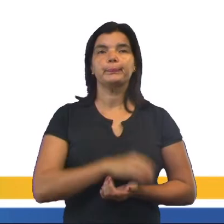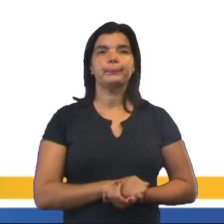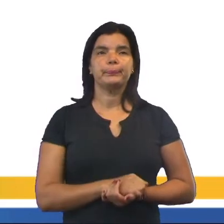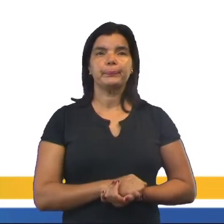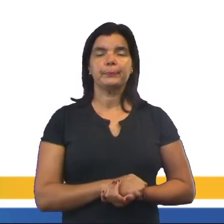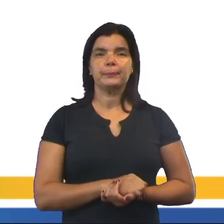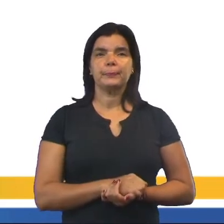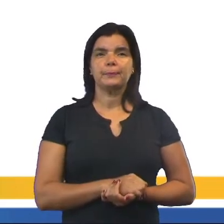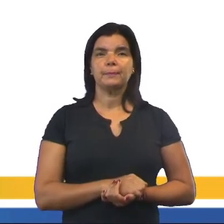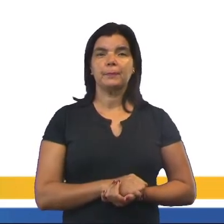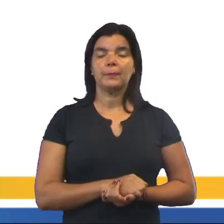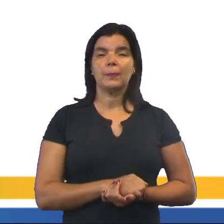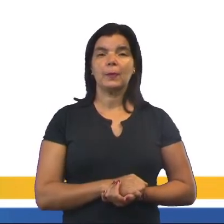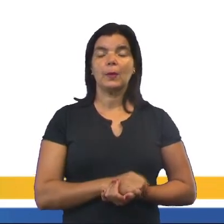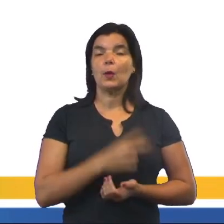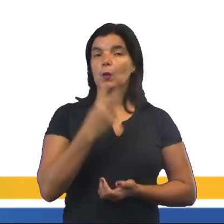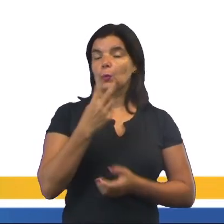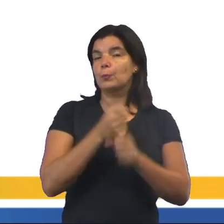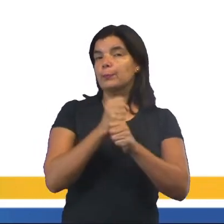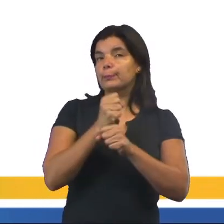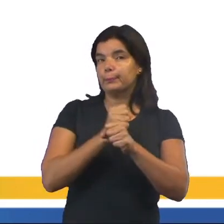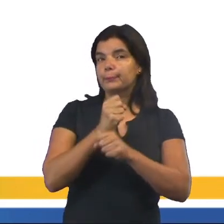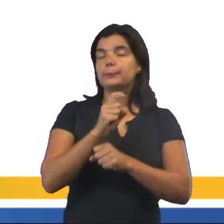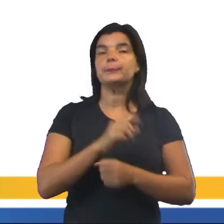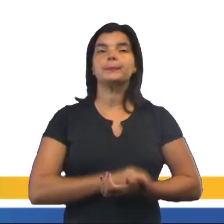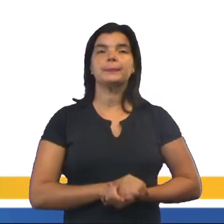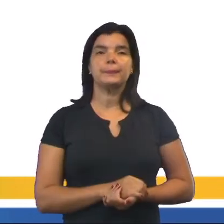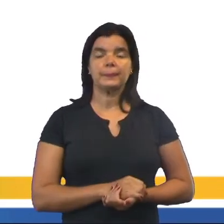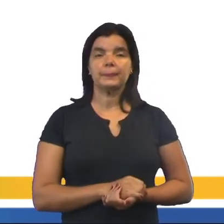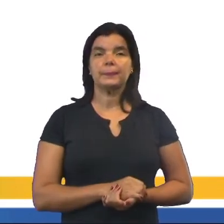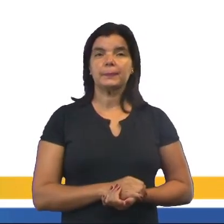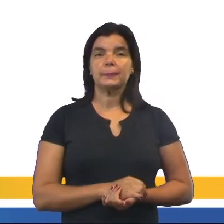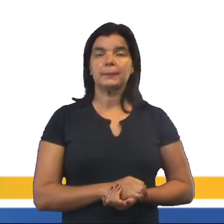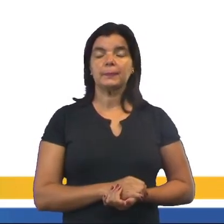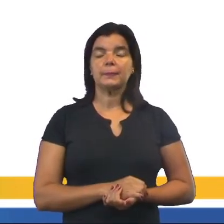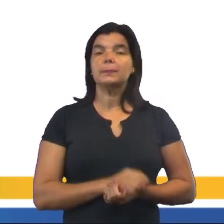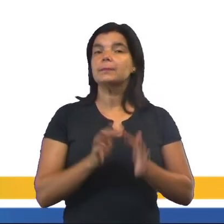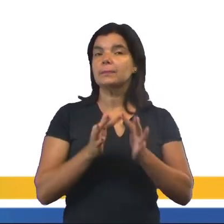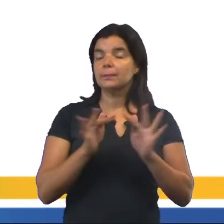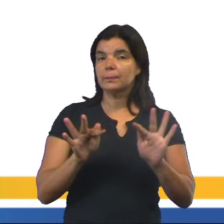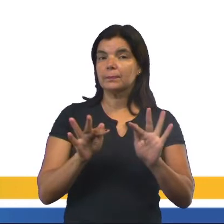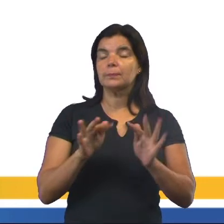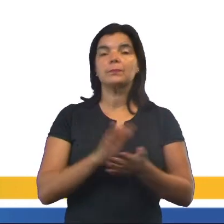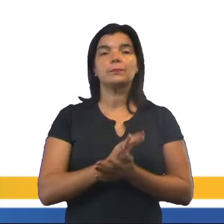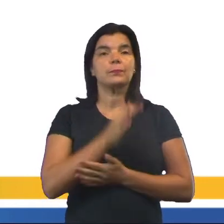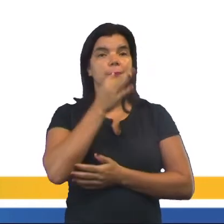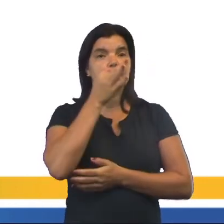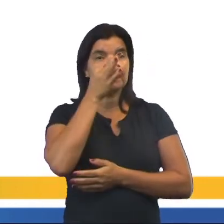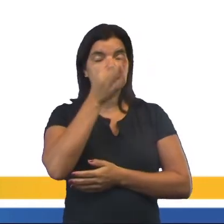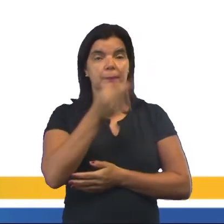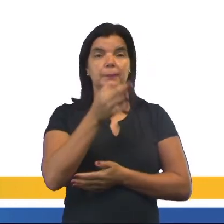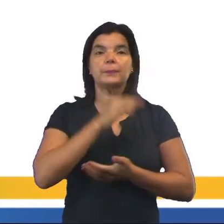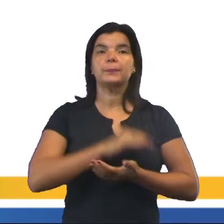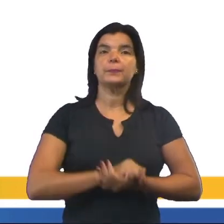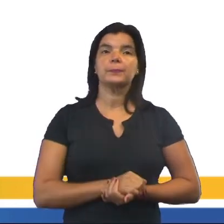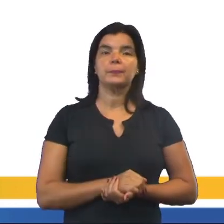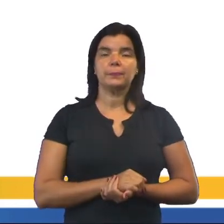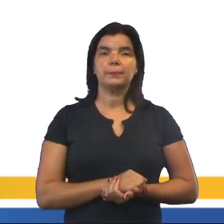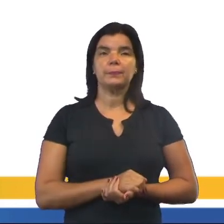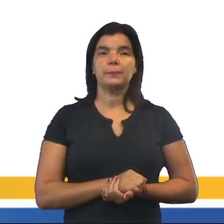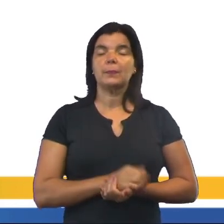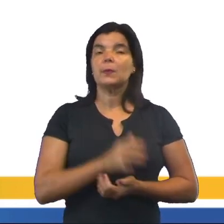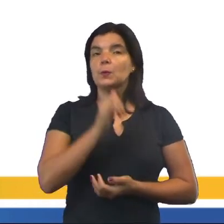in 2 years, em 2 anos, que são expressões para falar de tempo